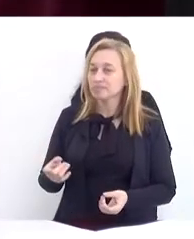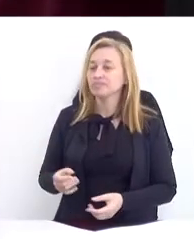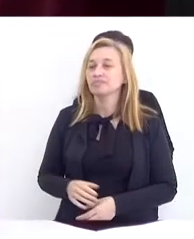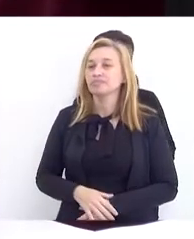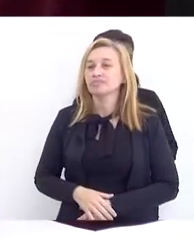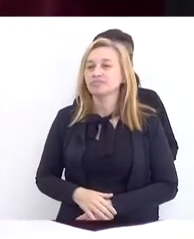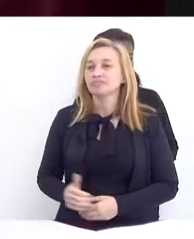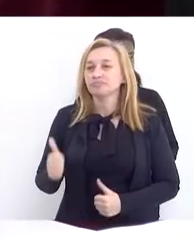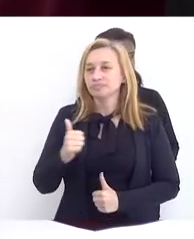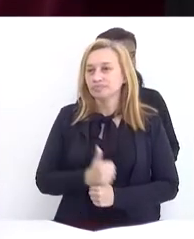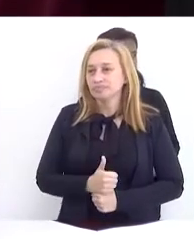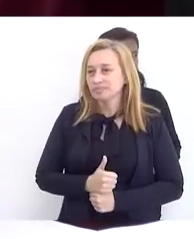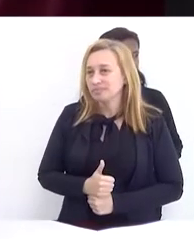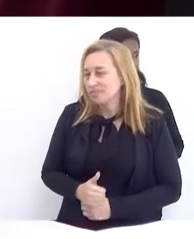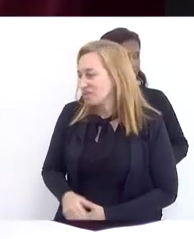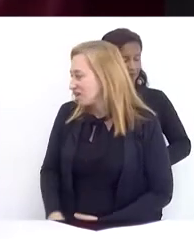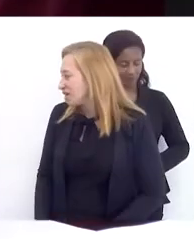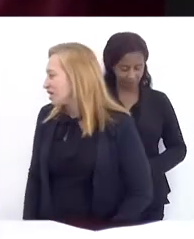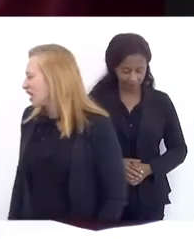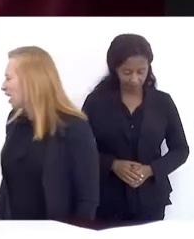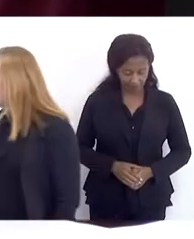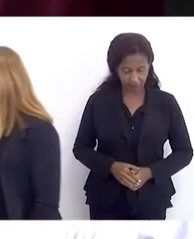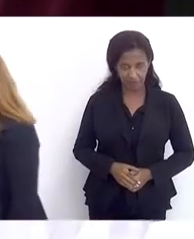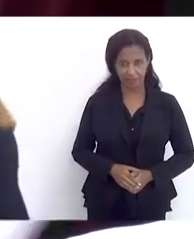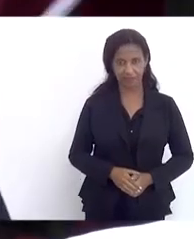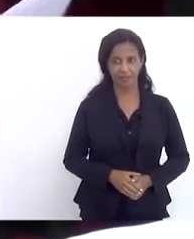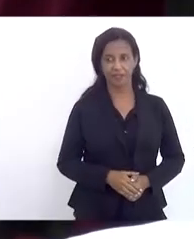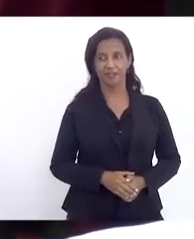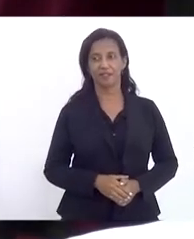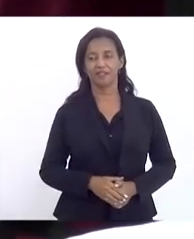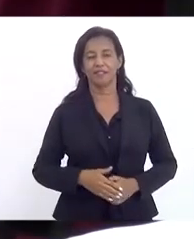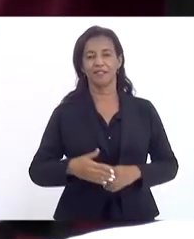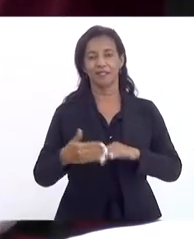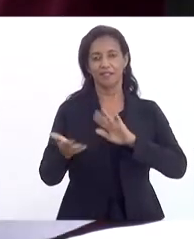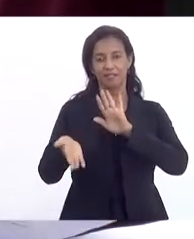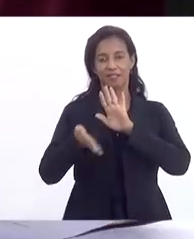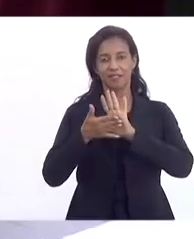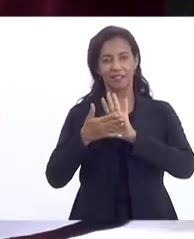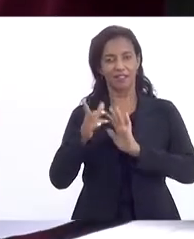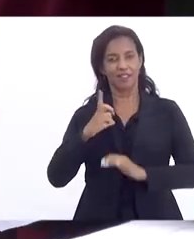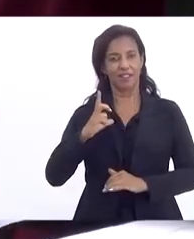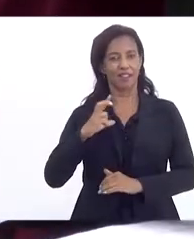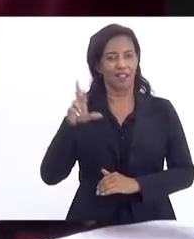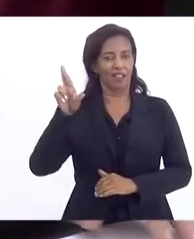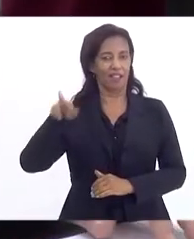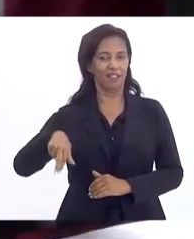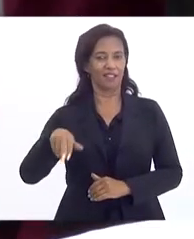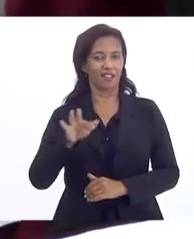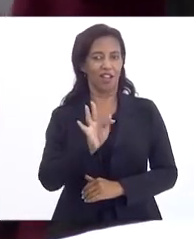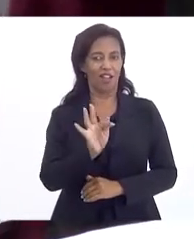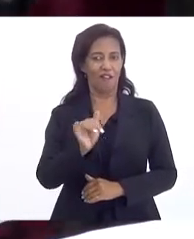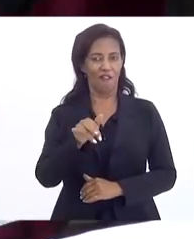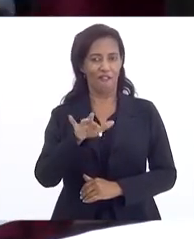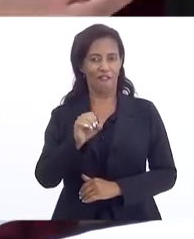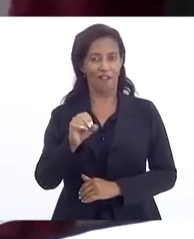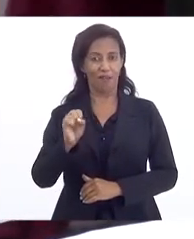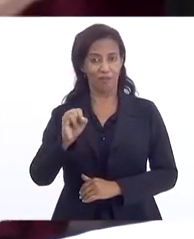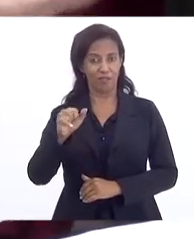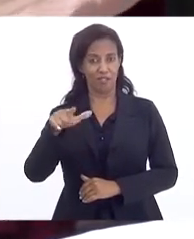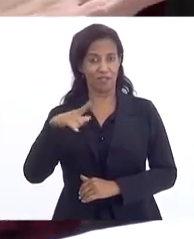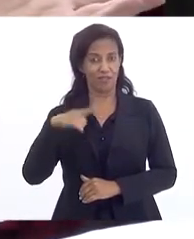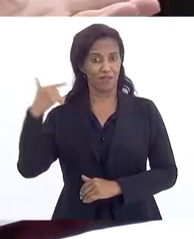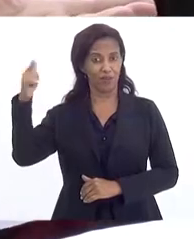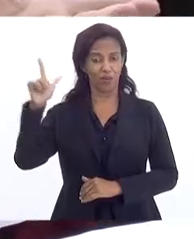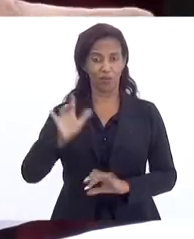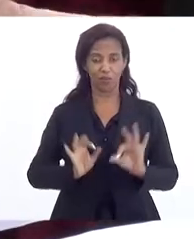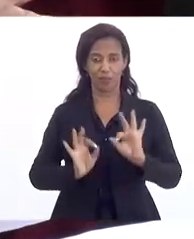dele. Mas na proposta ele tem razão. Porque o Fábio Silva, com as emendas, ele fez um outro